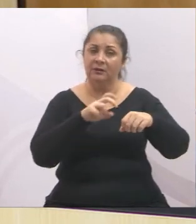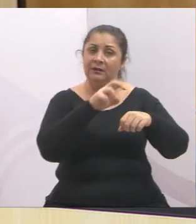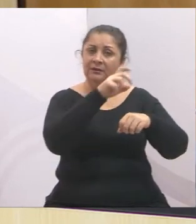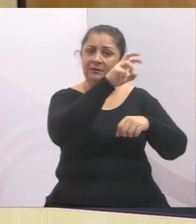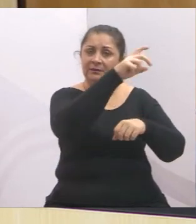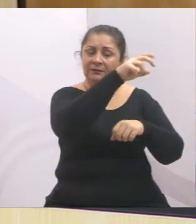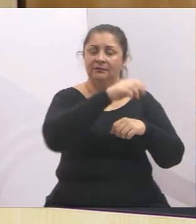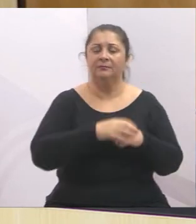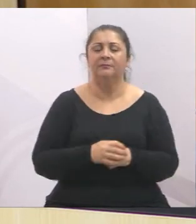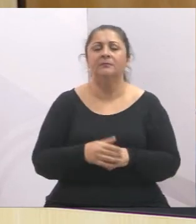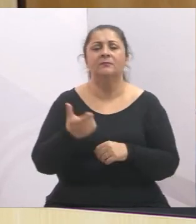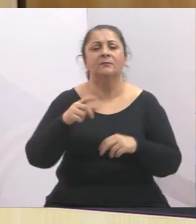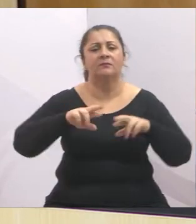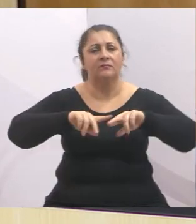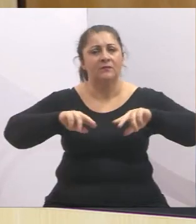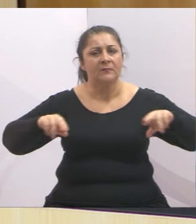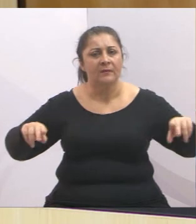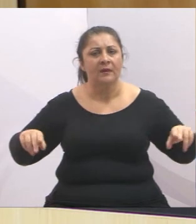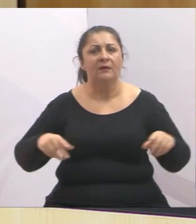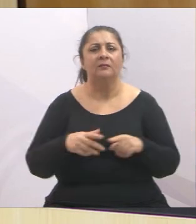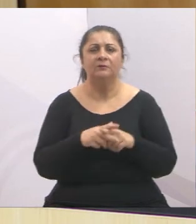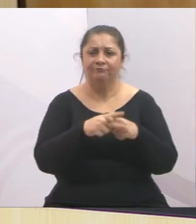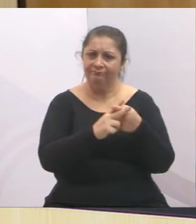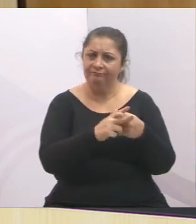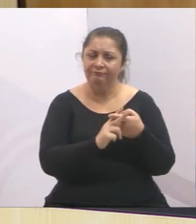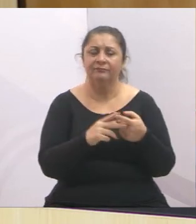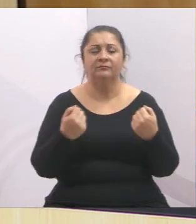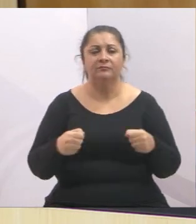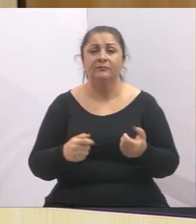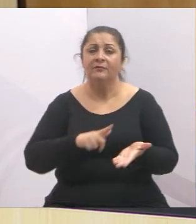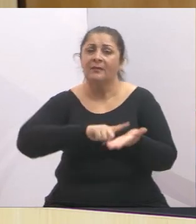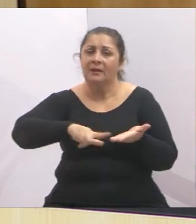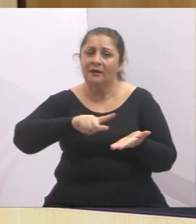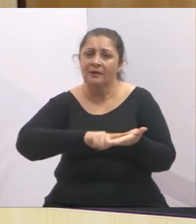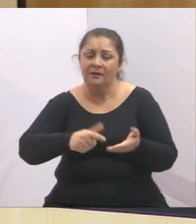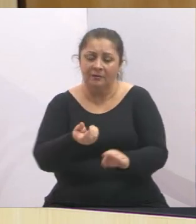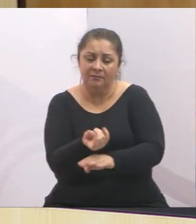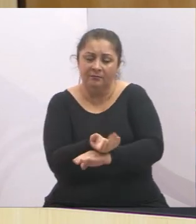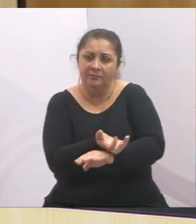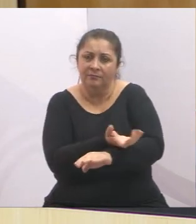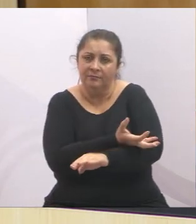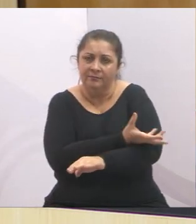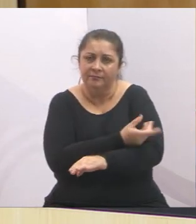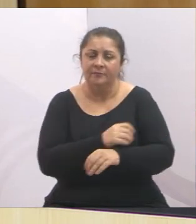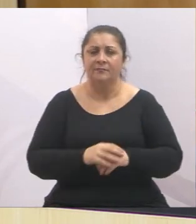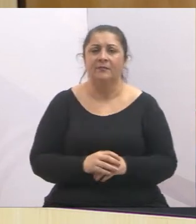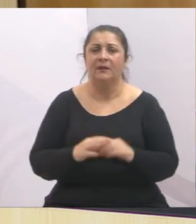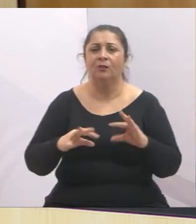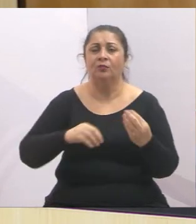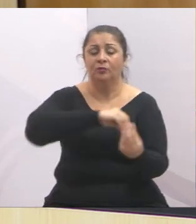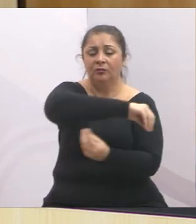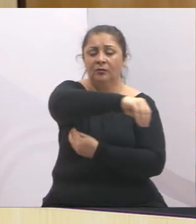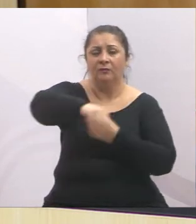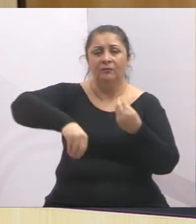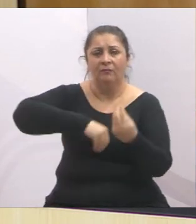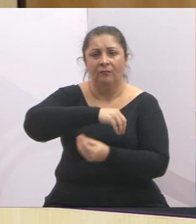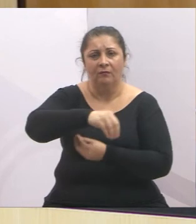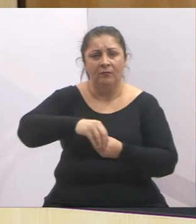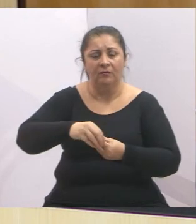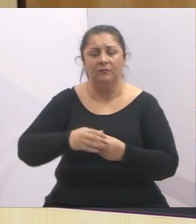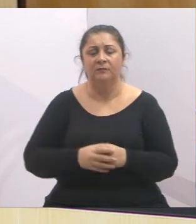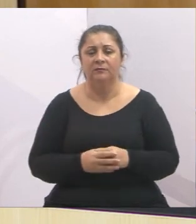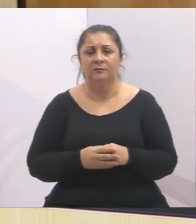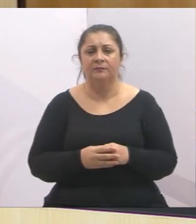de infraestrutura, ações poder municipal, limpeza e capina na área pública ou privada ao entorno, manutenção na área de